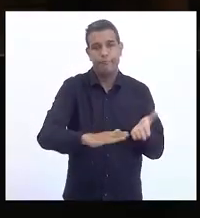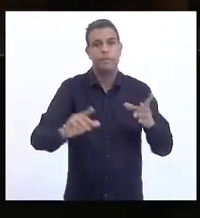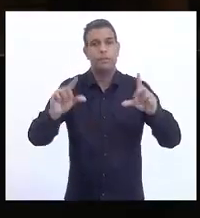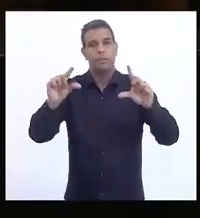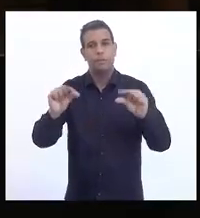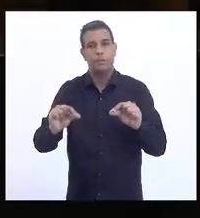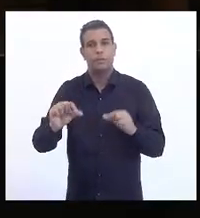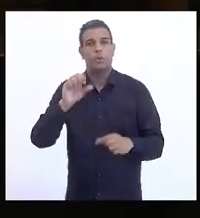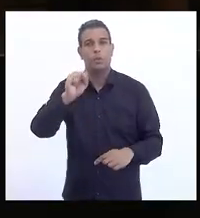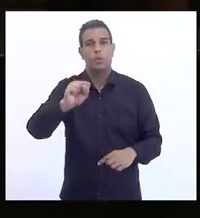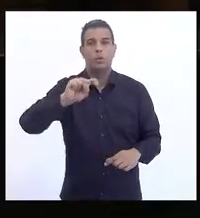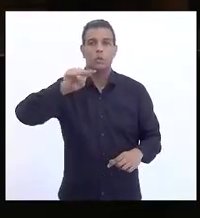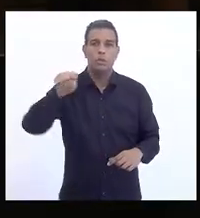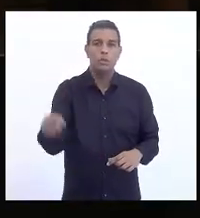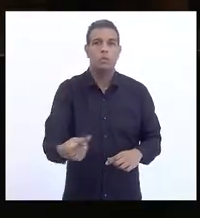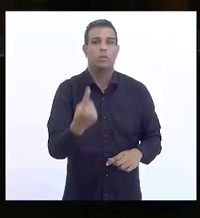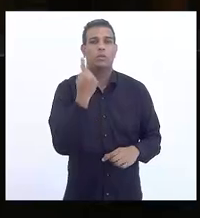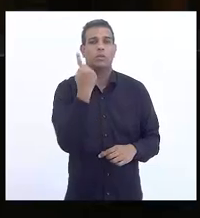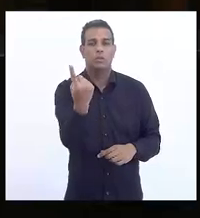redução de